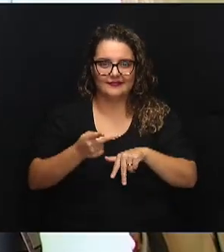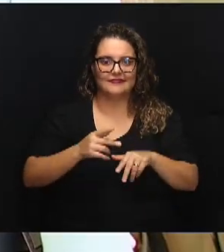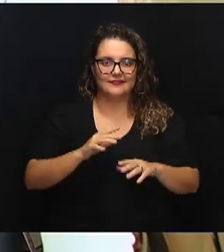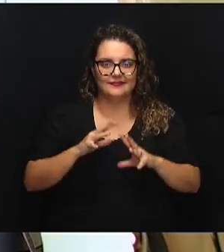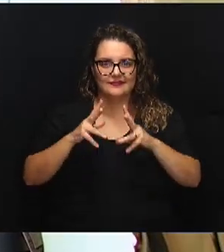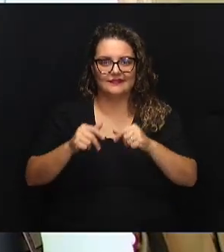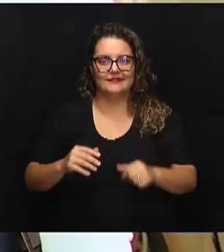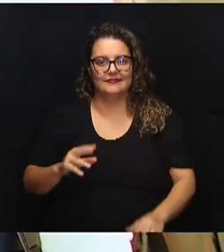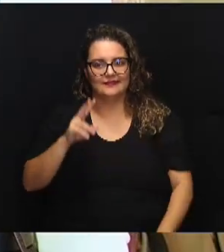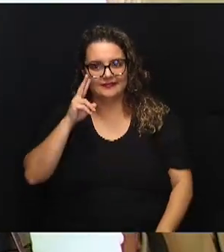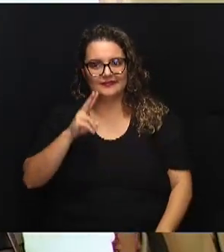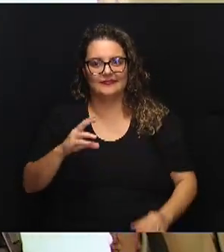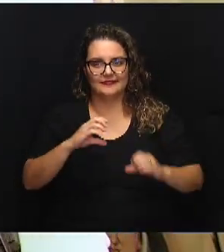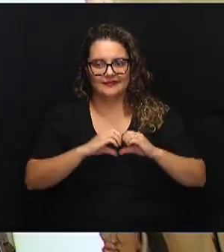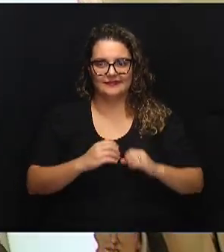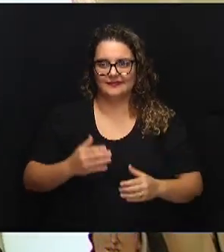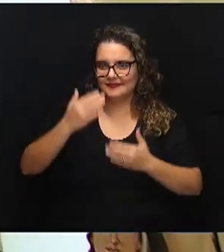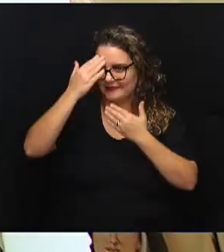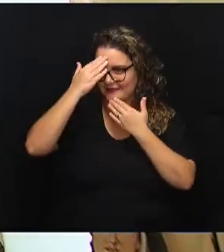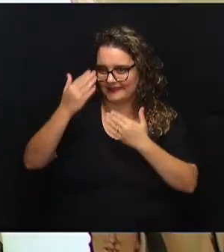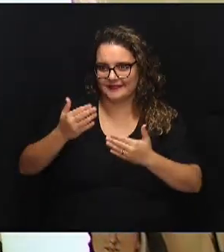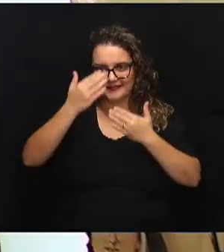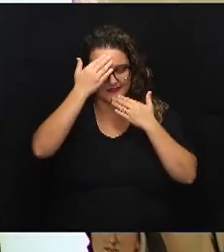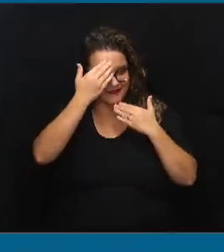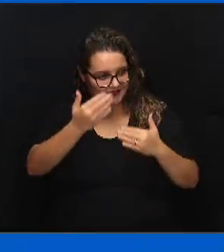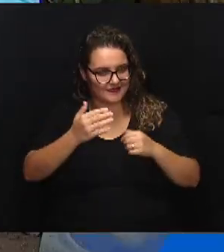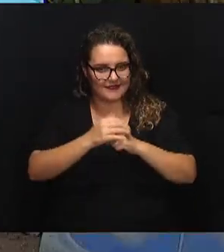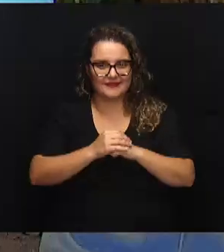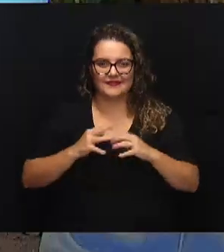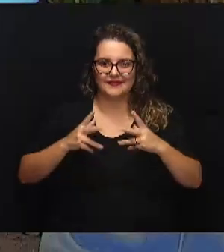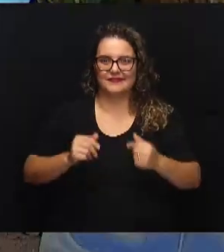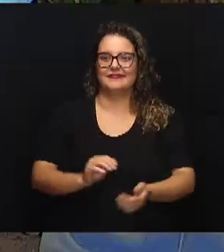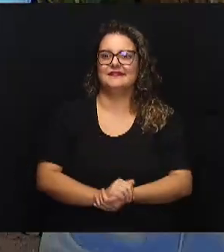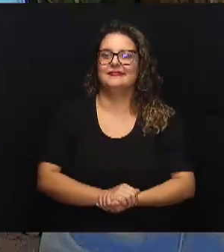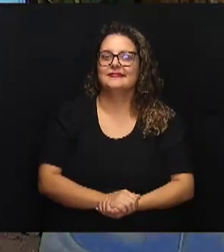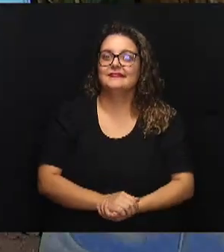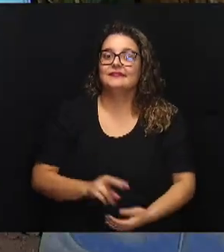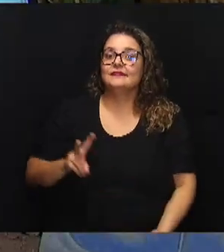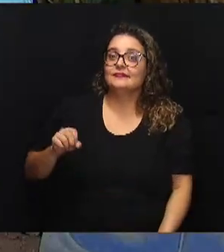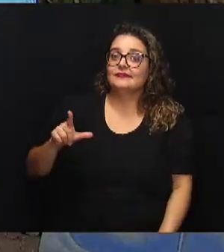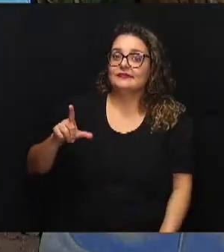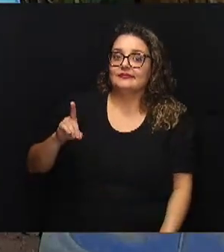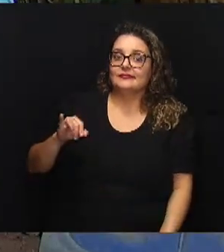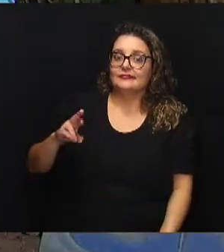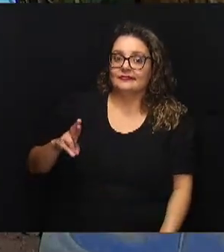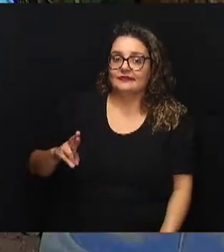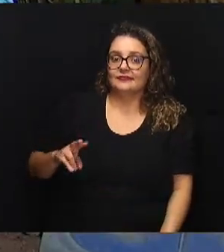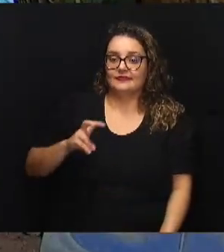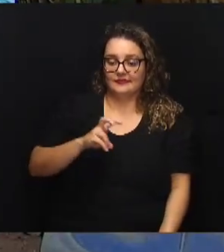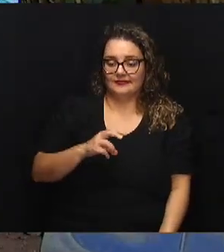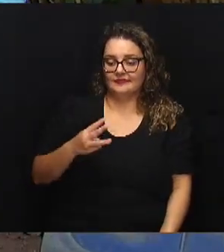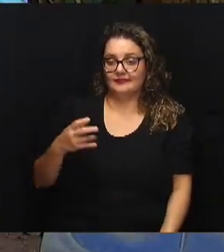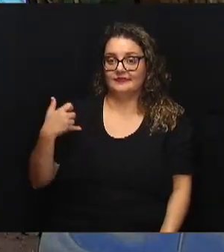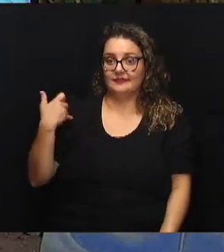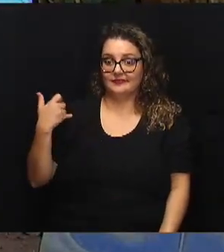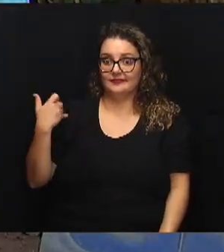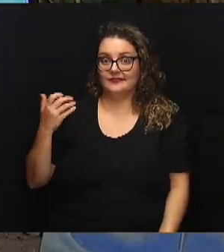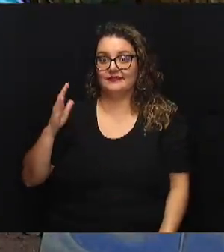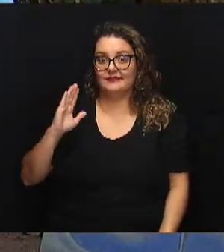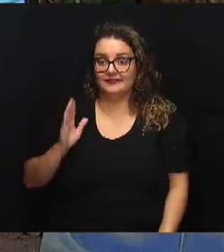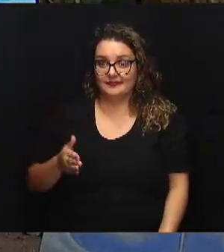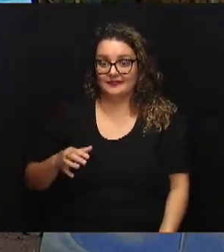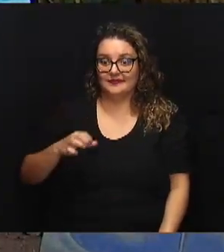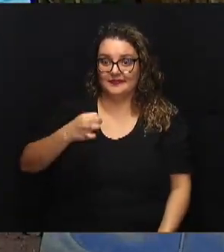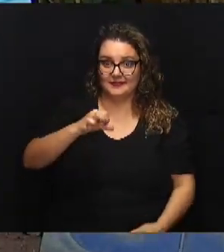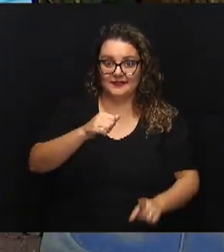amor. Obrigada. Obrigado, amém, a nós todos. O Valdir Mariano Costa tem 53 anos, já está no